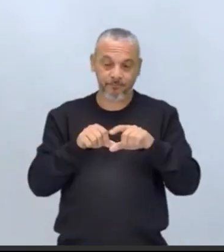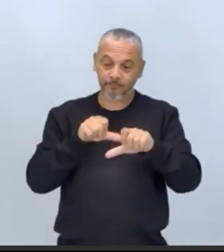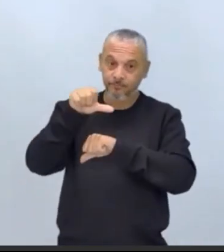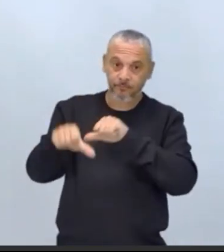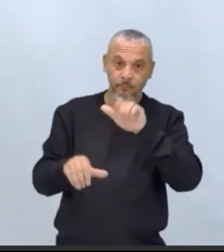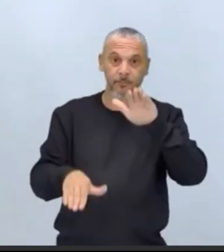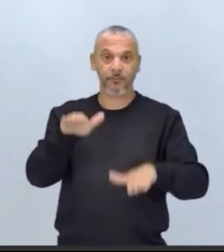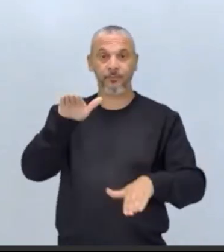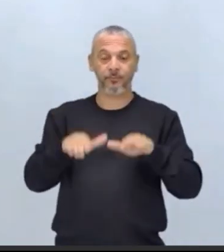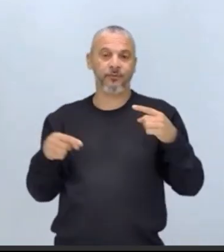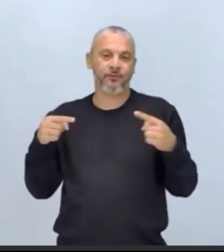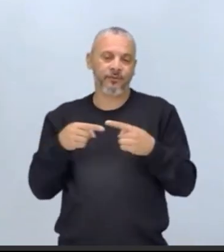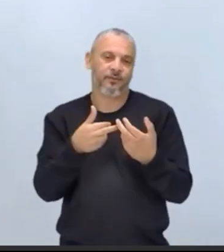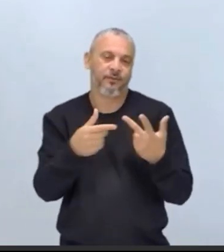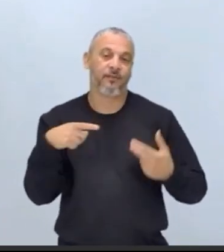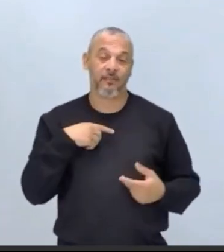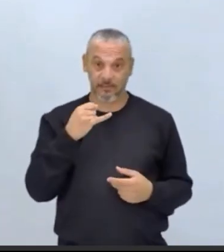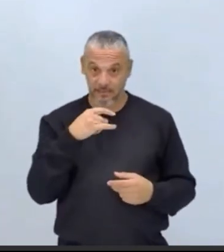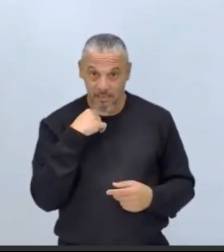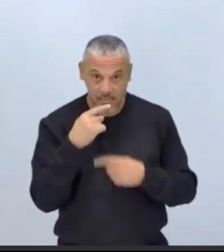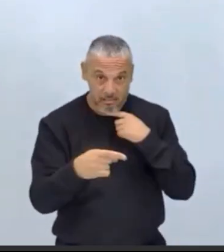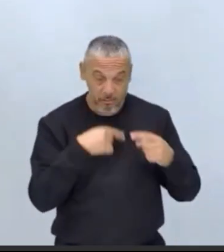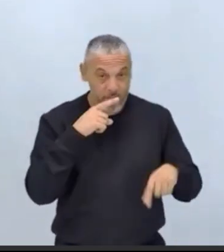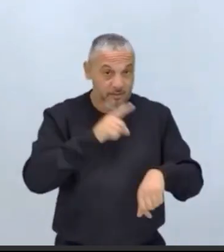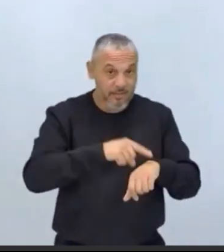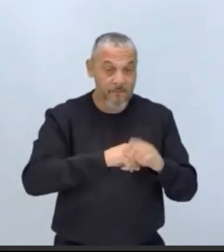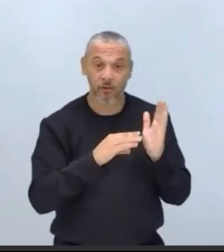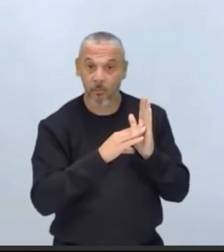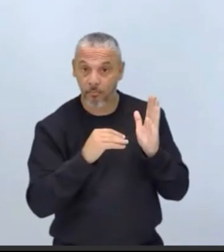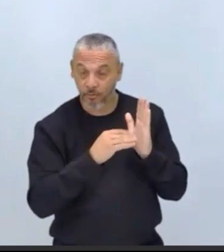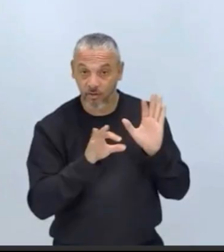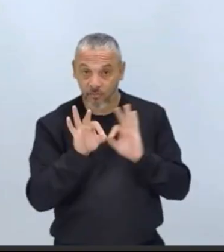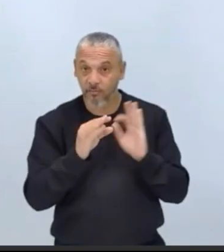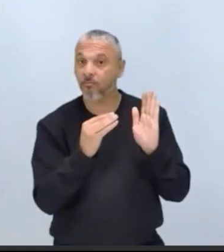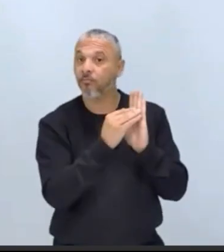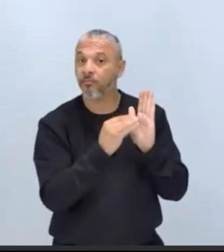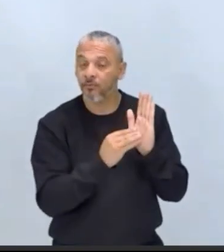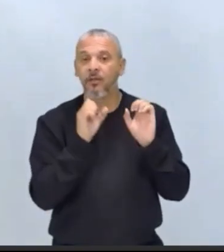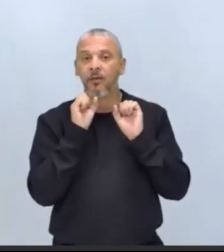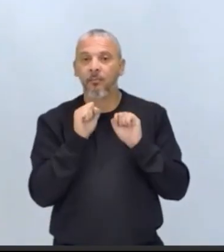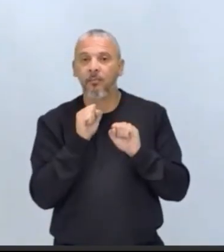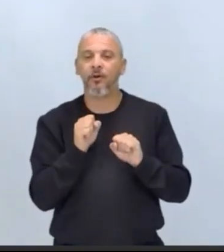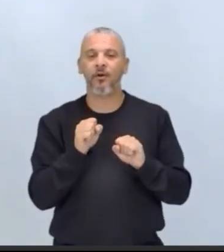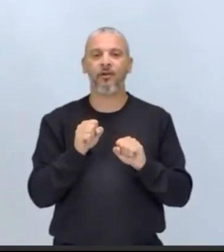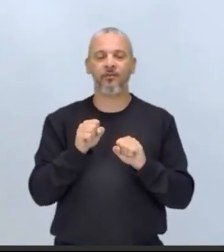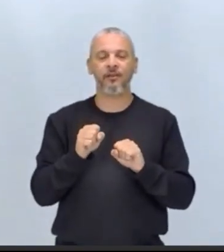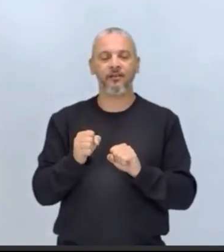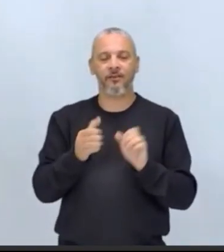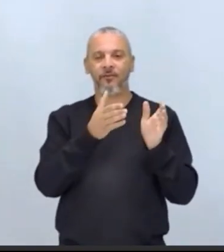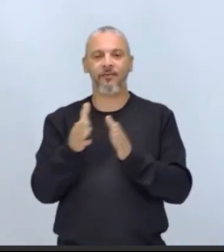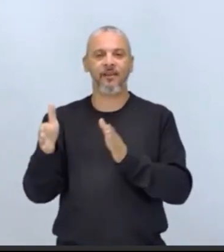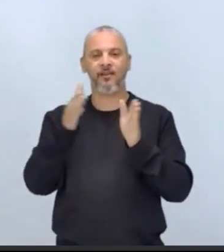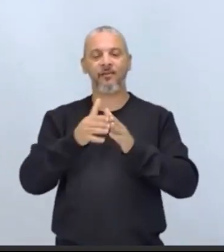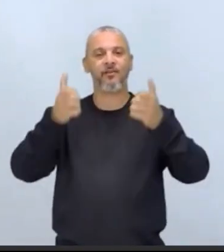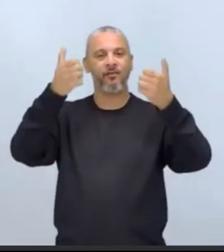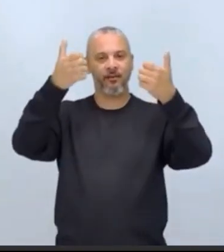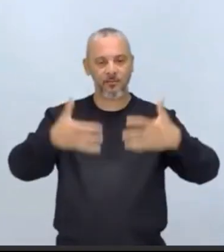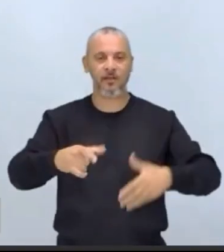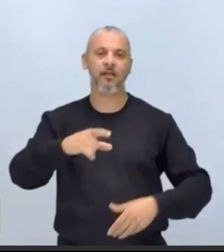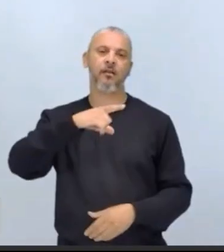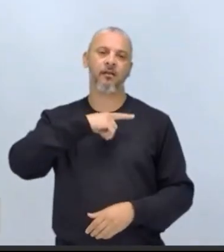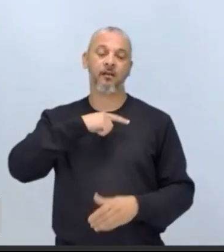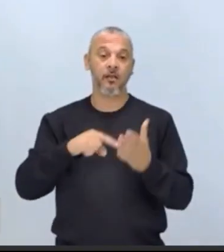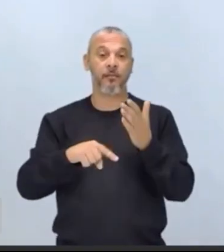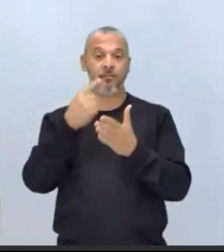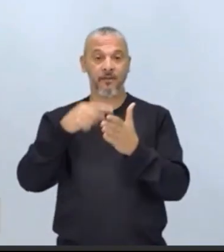transformar em movimento linear. Qualquer dúvida na hora de montar esses componentes, você pode recorrer aos nossos tutoriais. Nós temos o tutorial